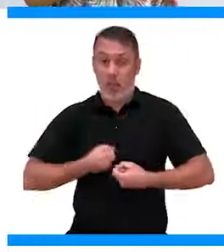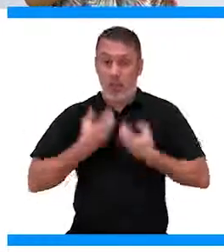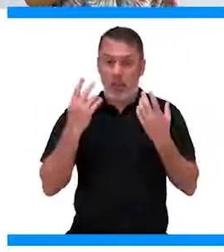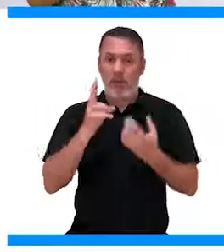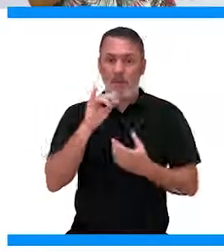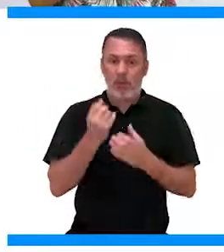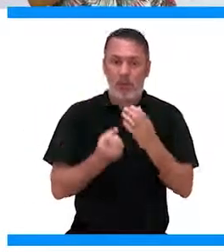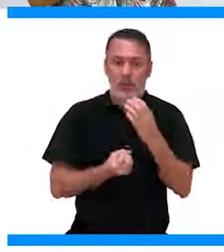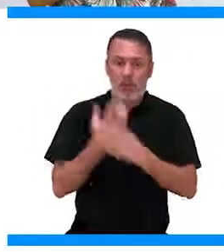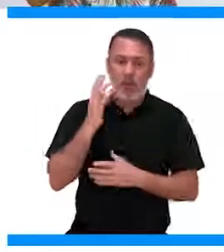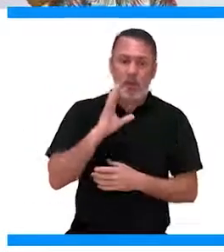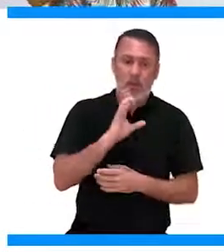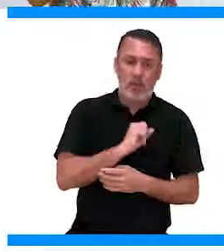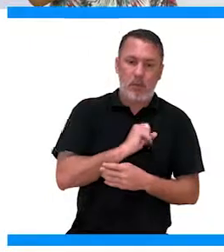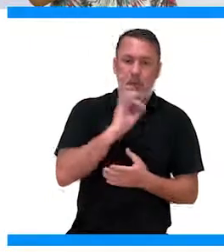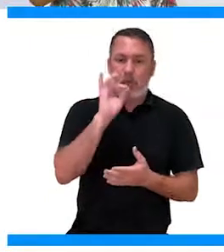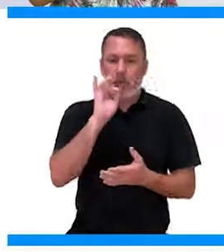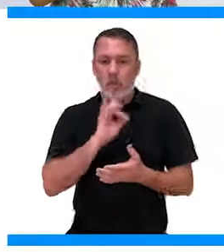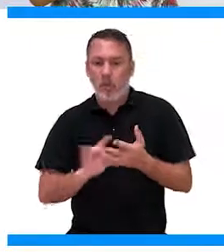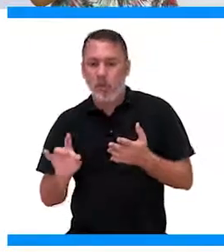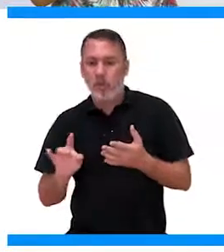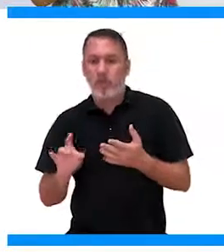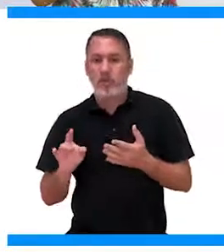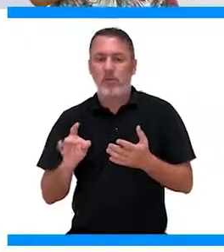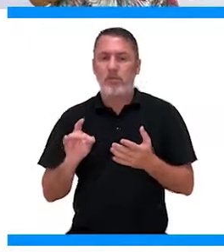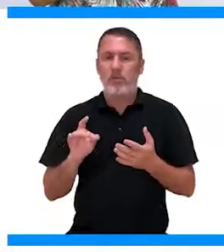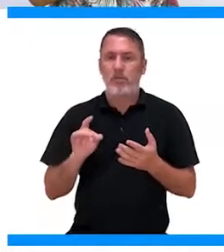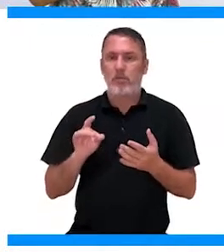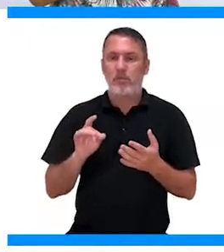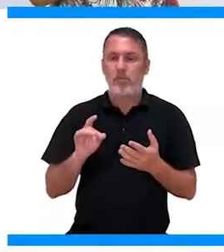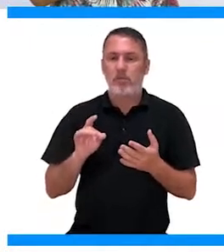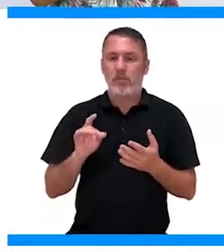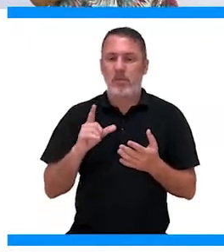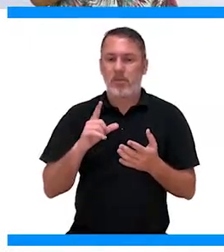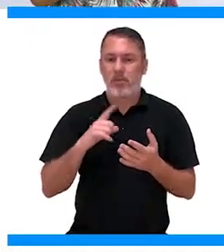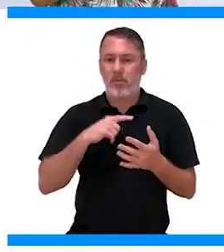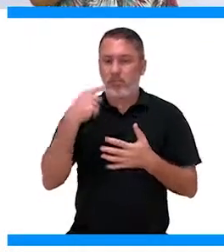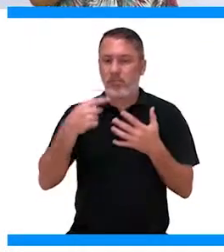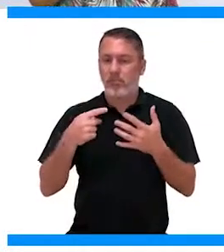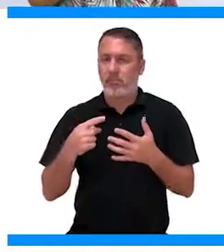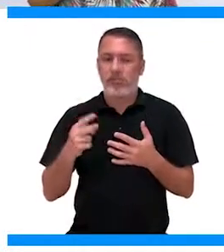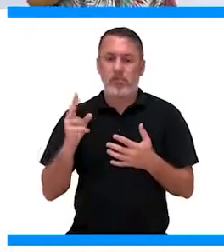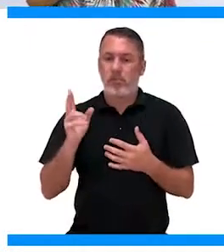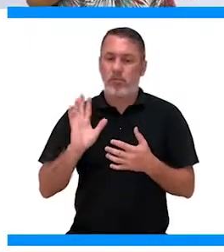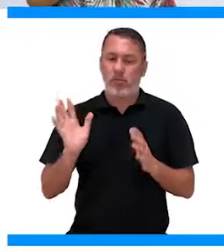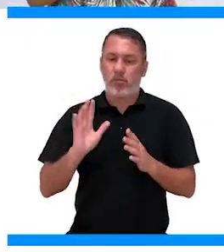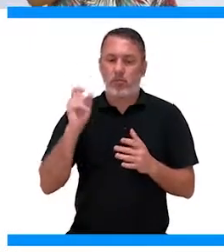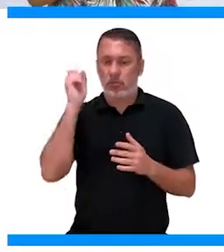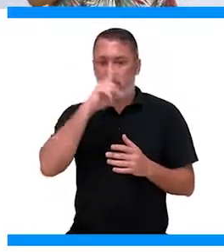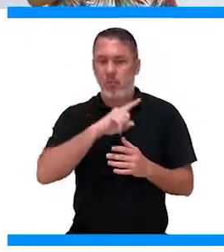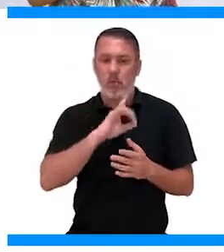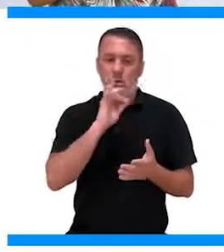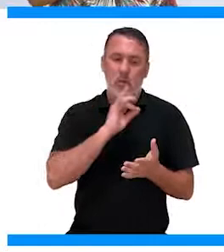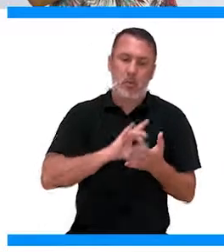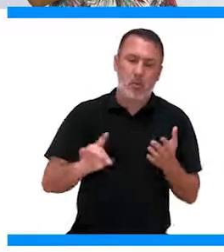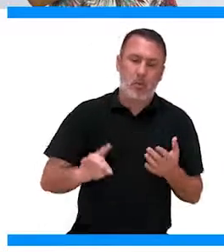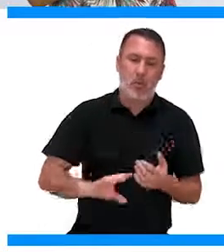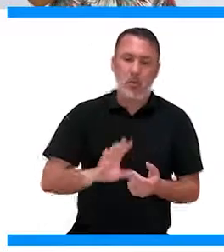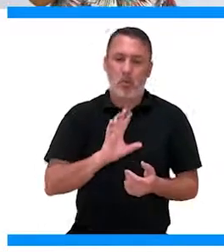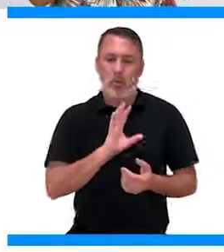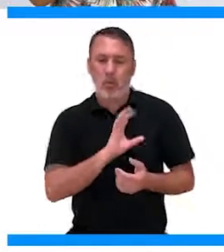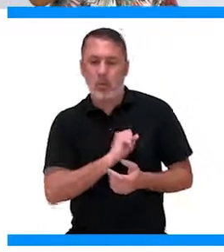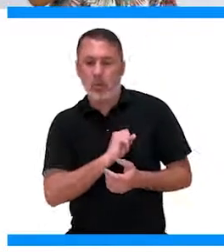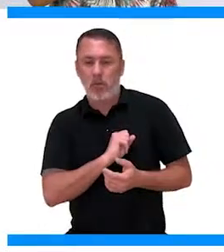num poema vai aparecer amor e ódio com essa duplicidade. Às vezes pode ser ódio